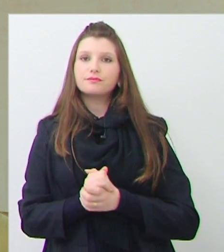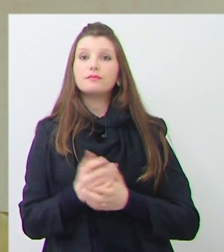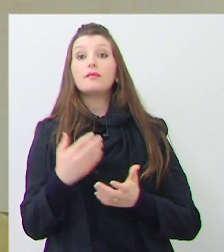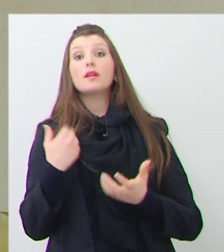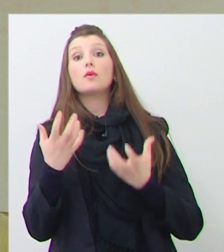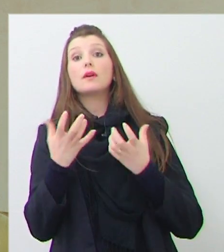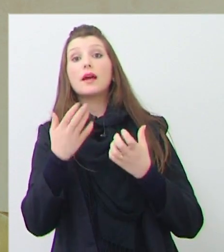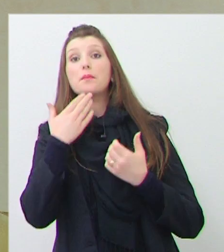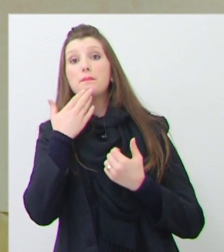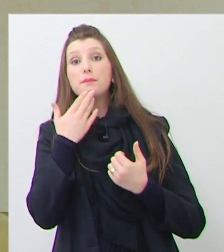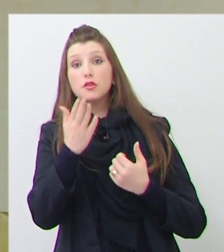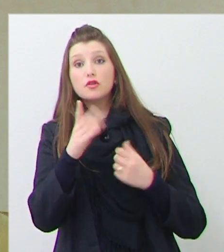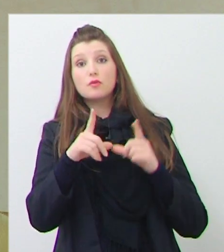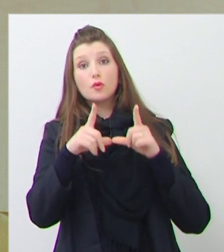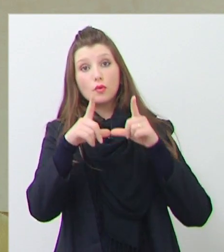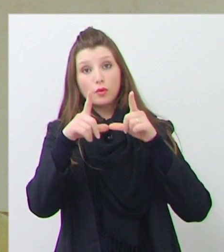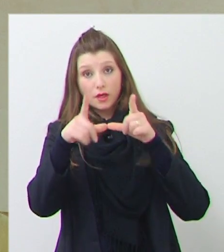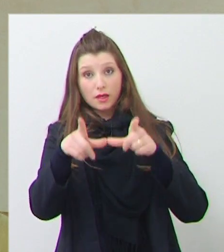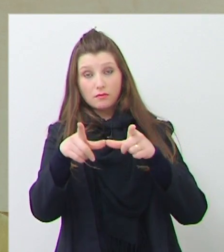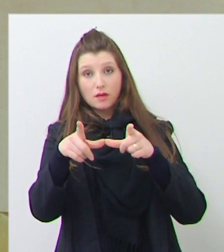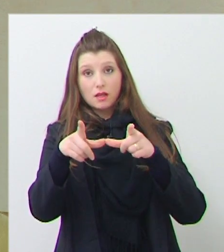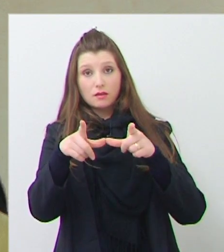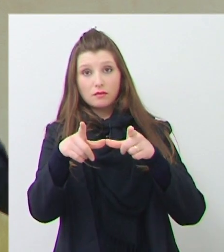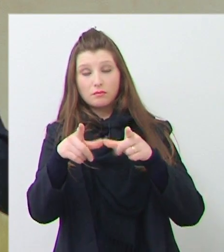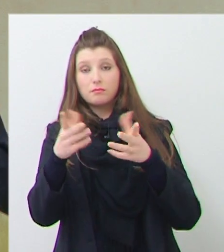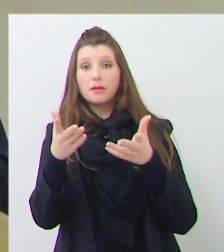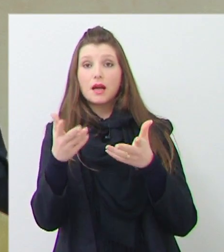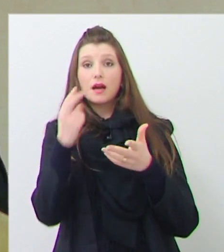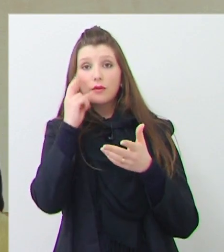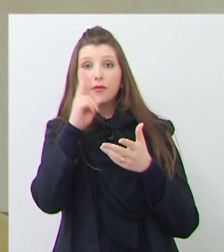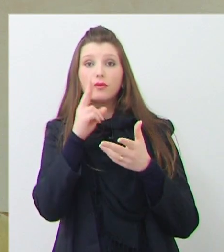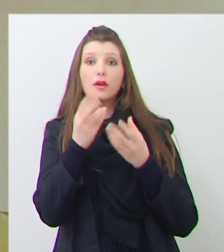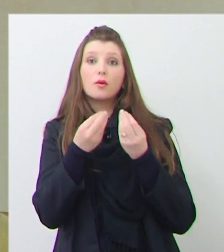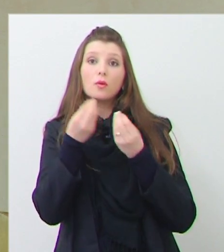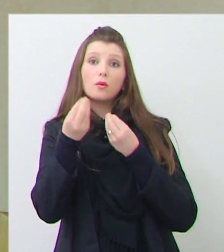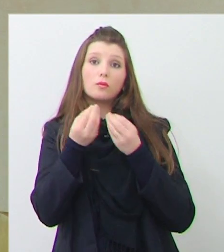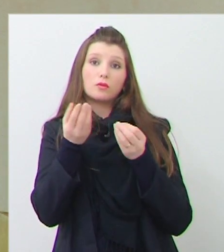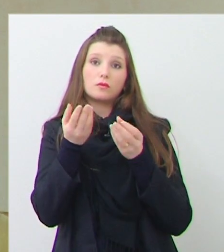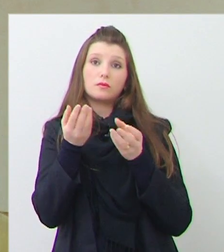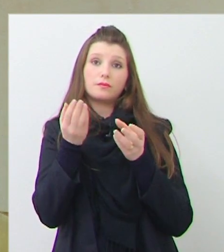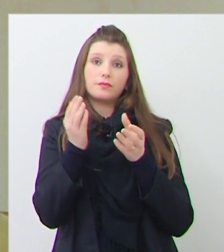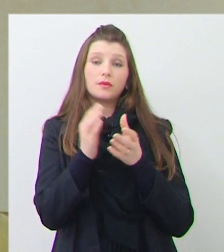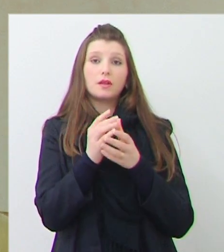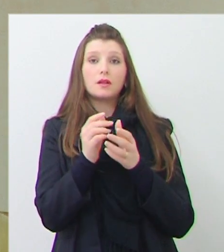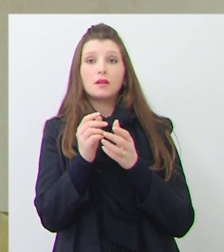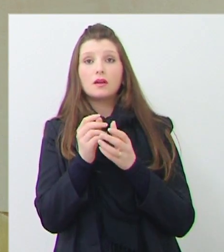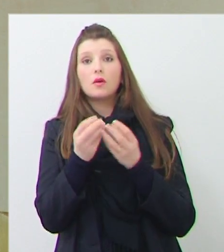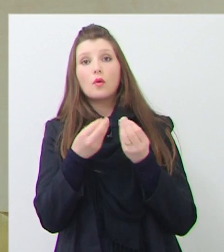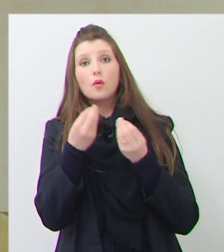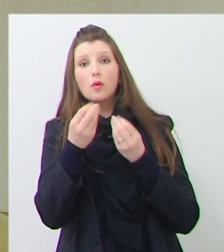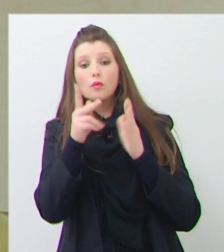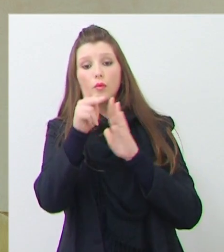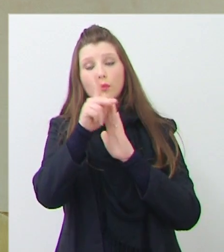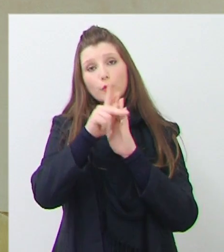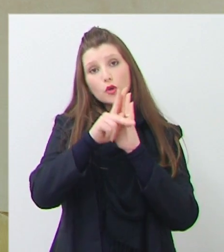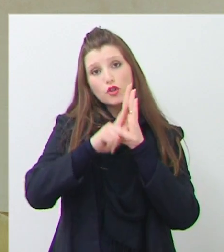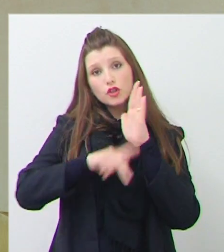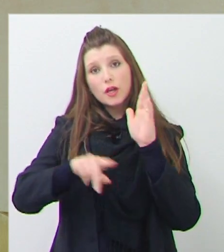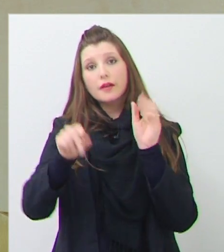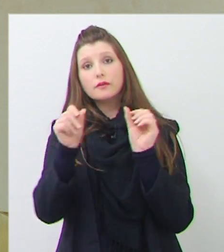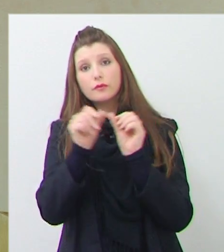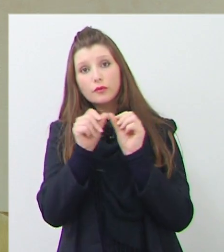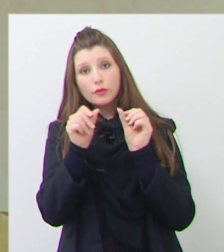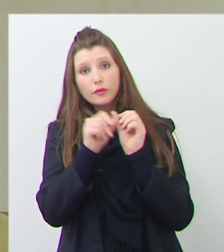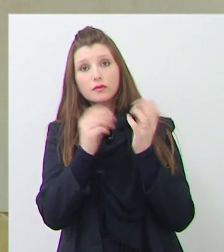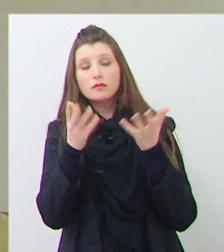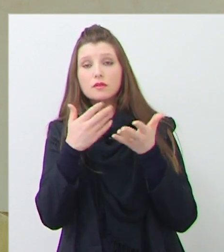requerimento é pedir para que seja viabilizado, então, aquilo que foi construído, aquele projeto que foi discutido